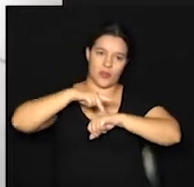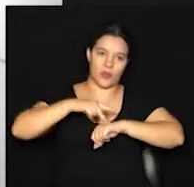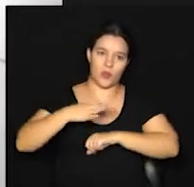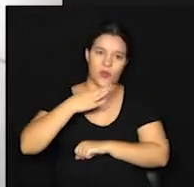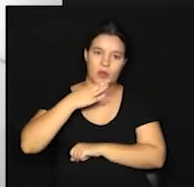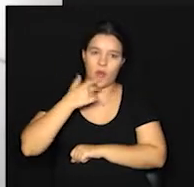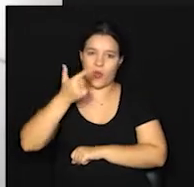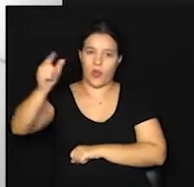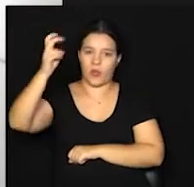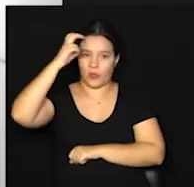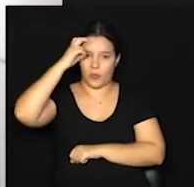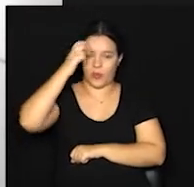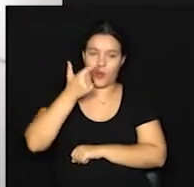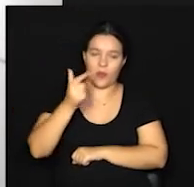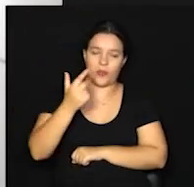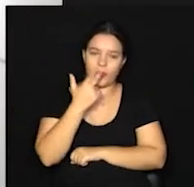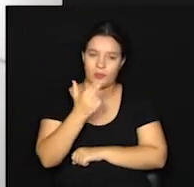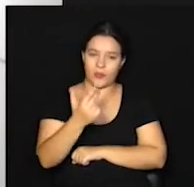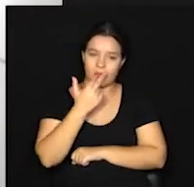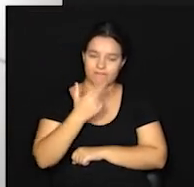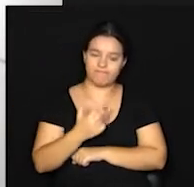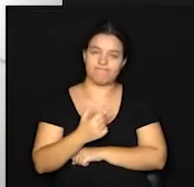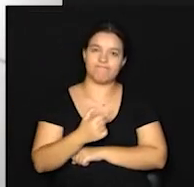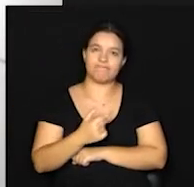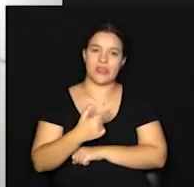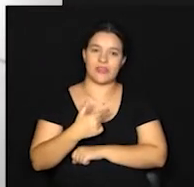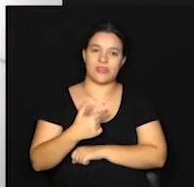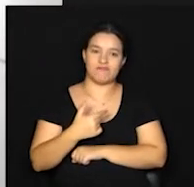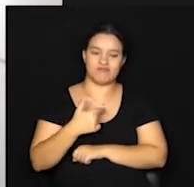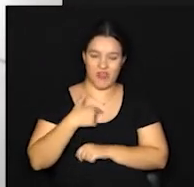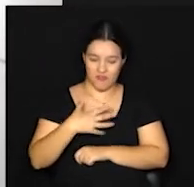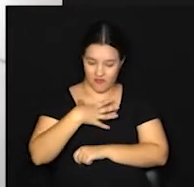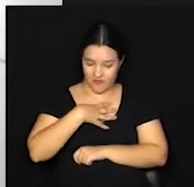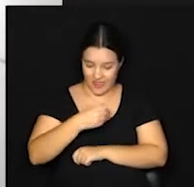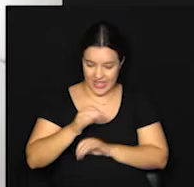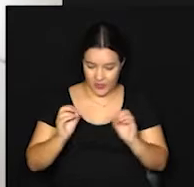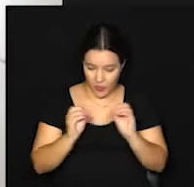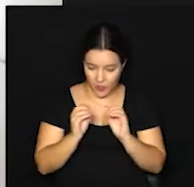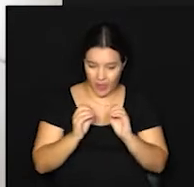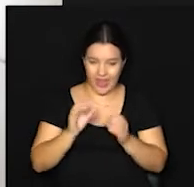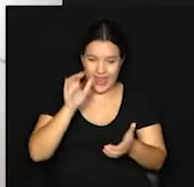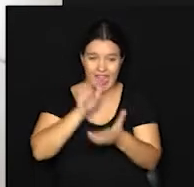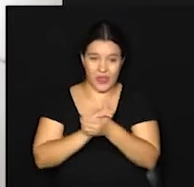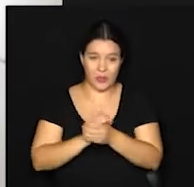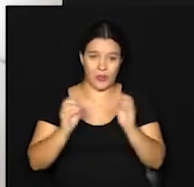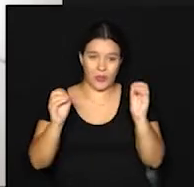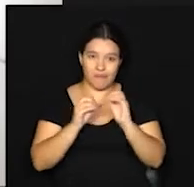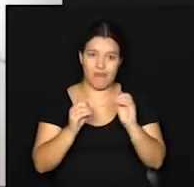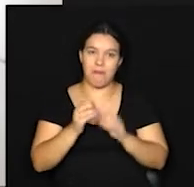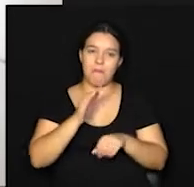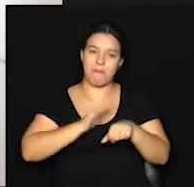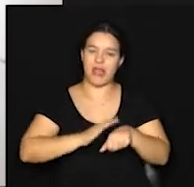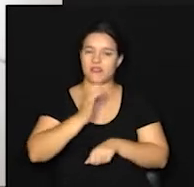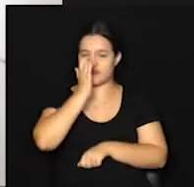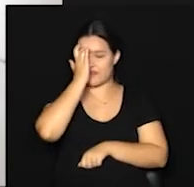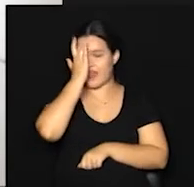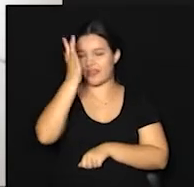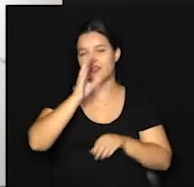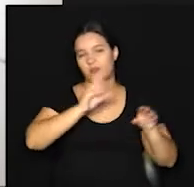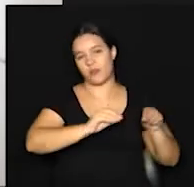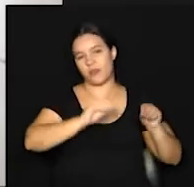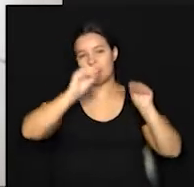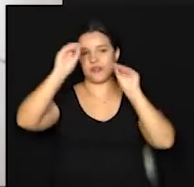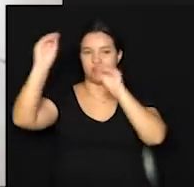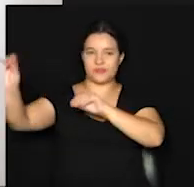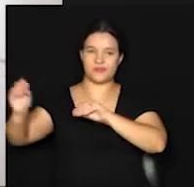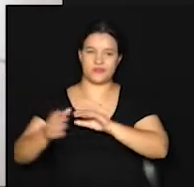aprender outra língua. Então, esse fator também pesou. O fato de não ter filho e não estar casada, né? Não